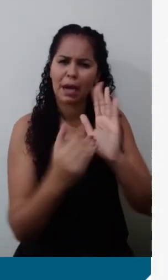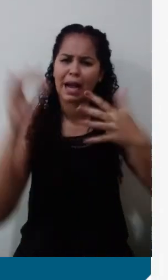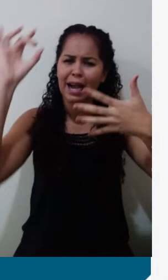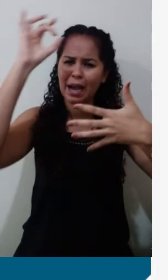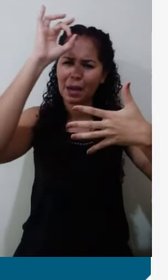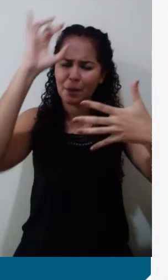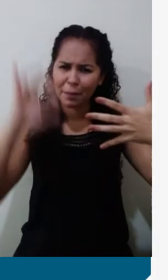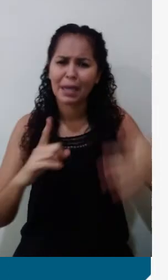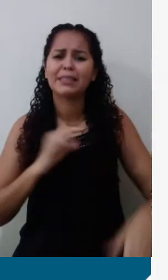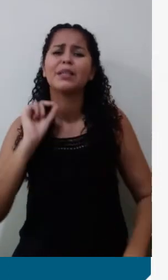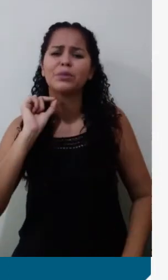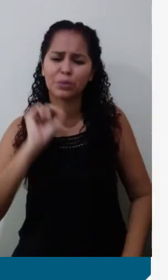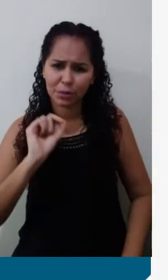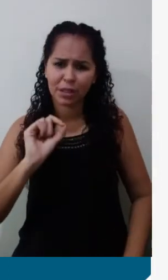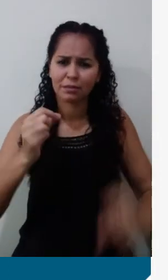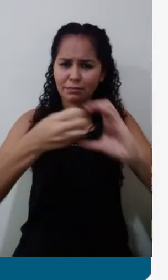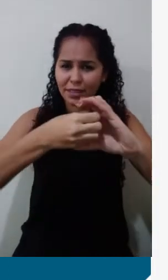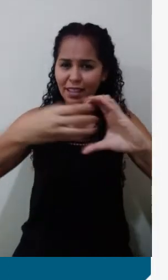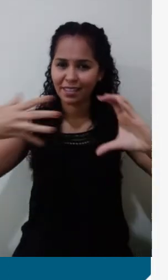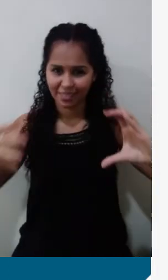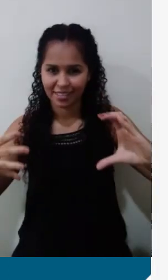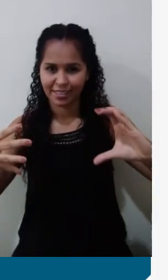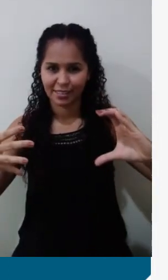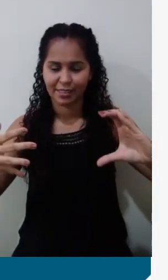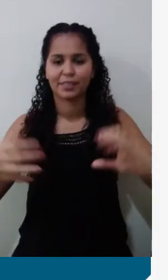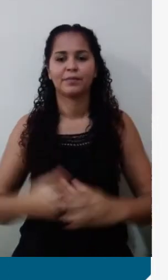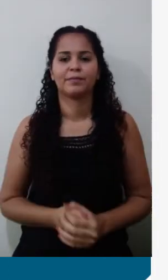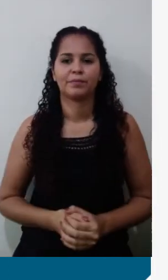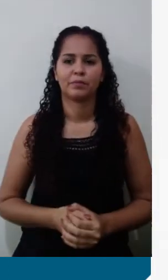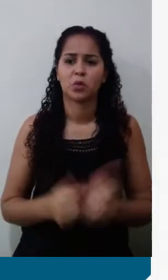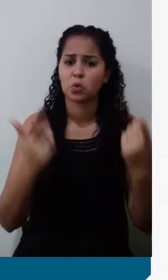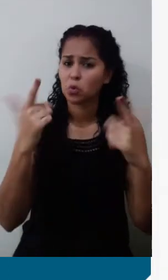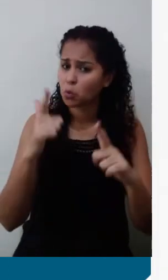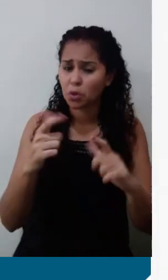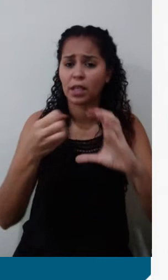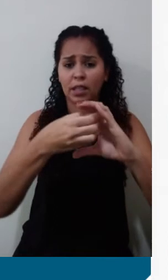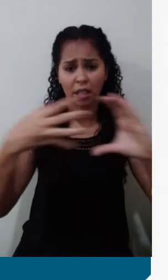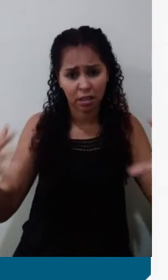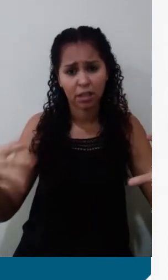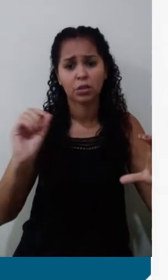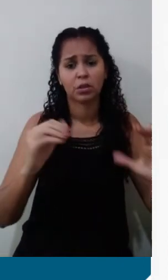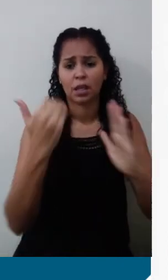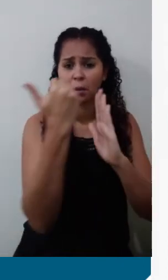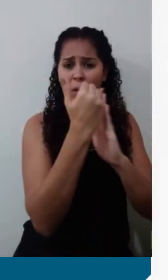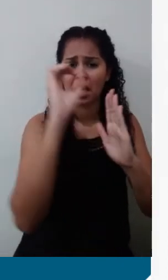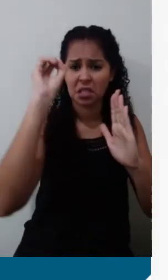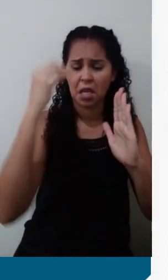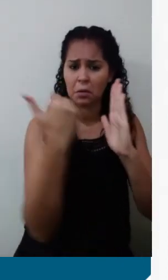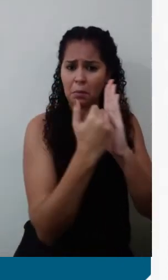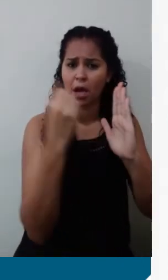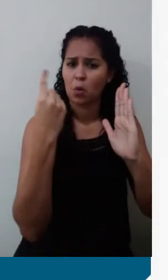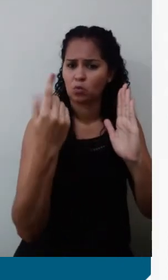própria característica. Eu não coloquei nos próximos slides as características do nível 0 e do nível 1, porque